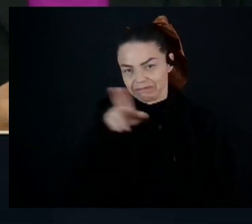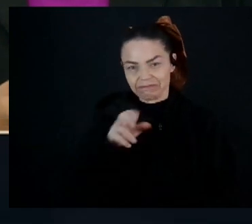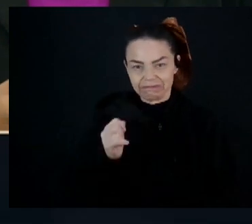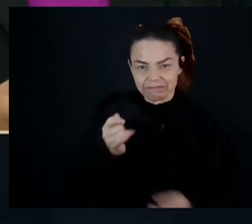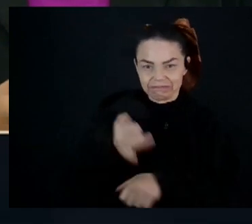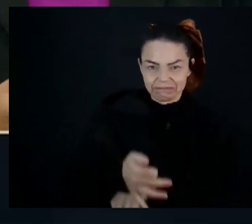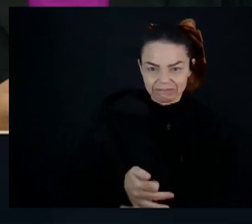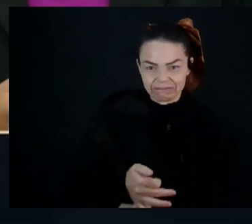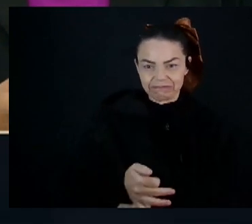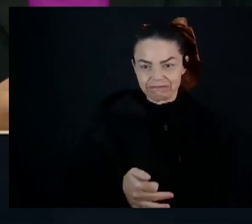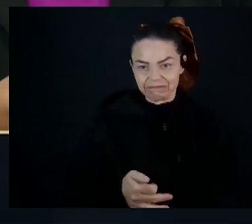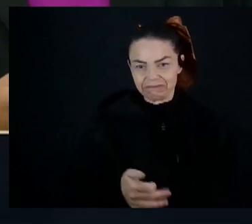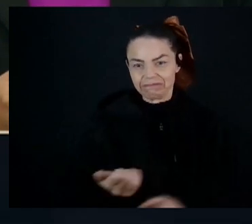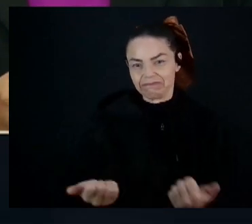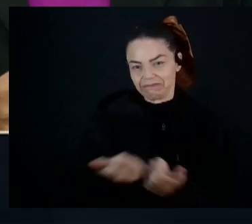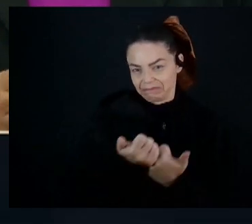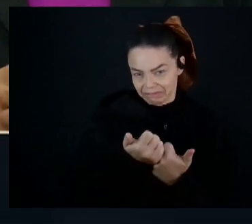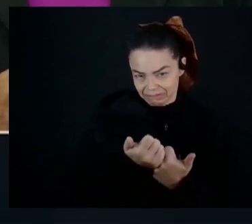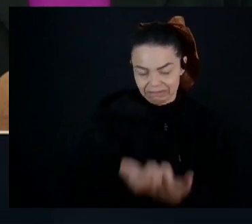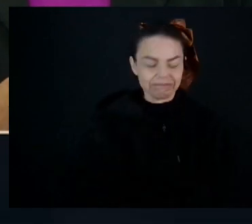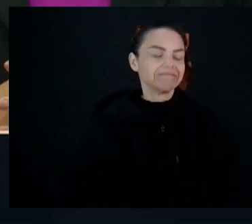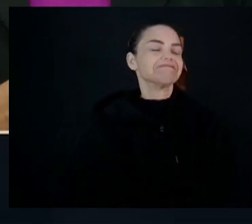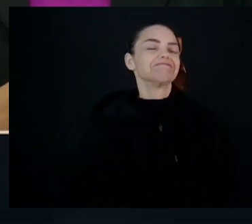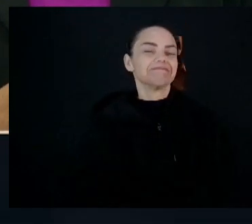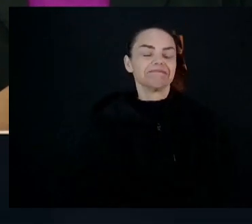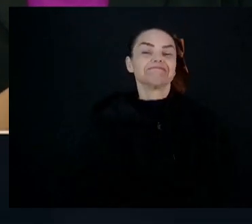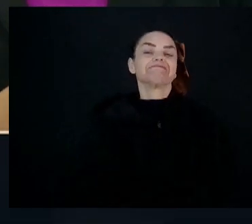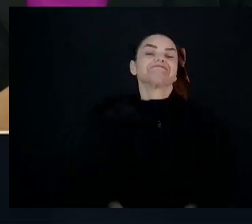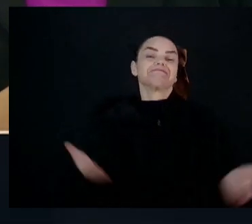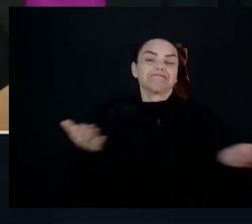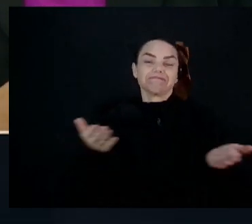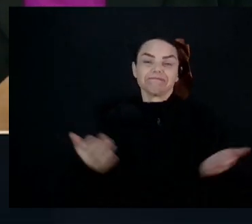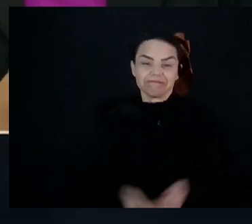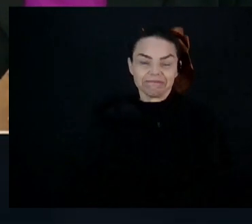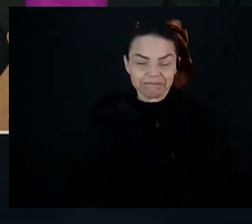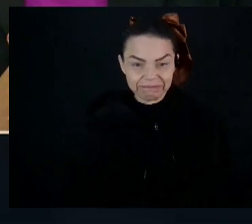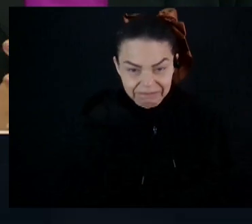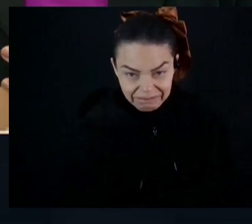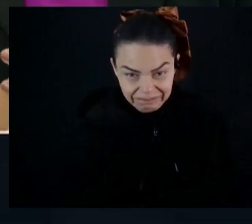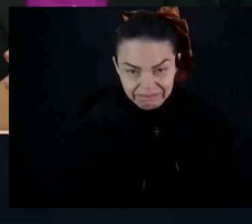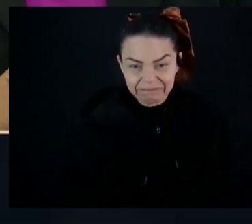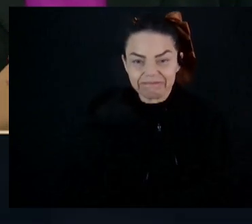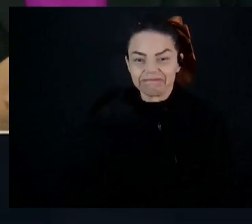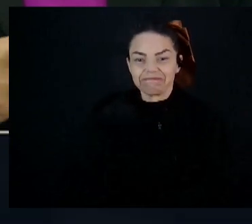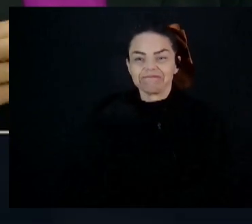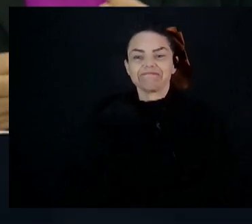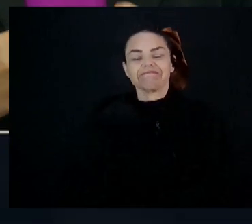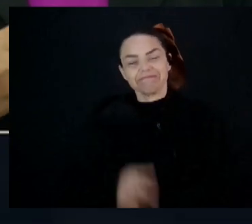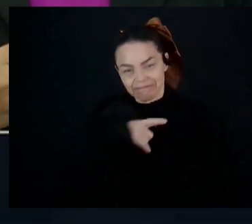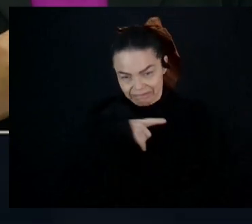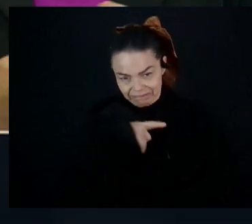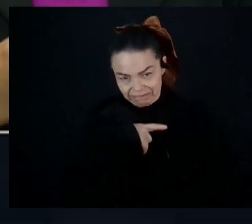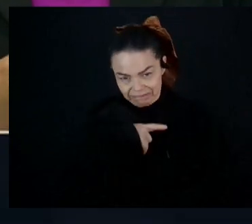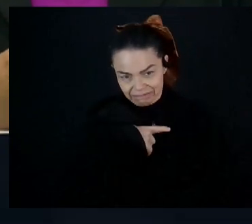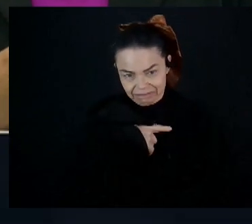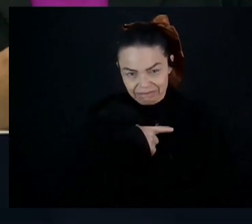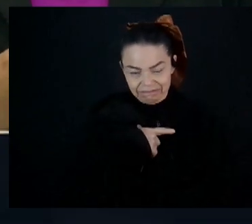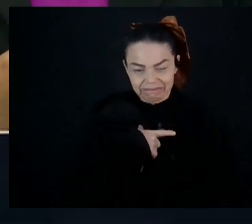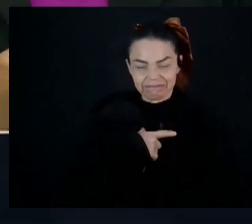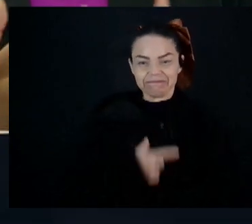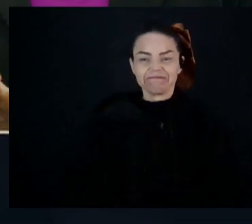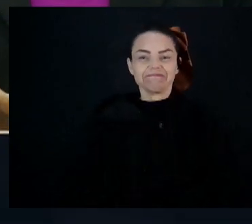como recompensa? E agora, como é que a gente faz? Tem como, Tabita, a gente